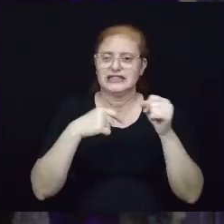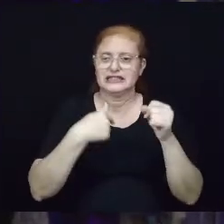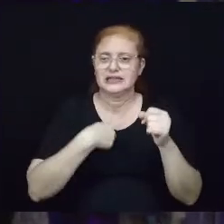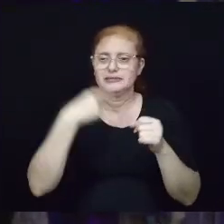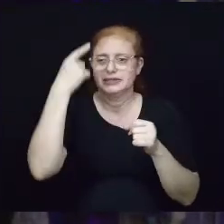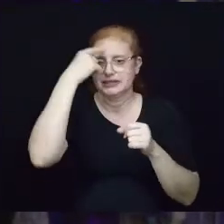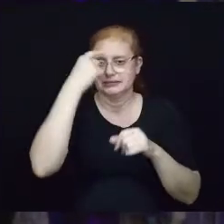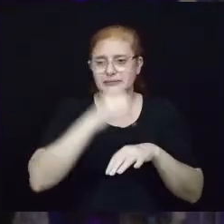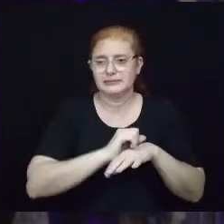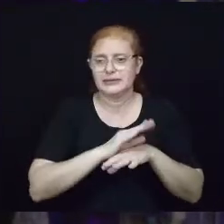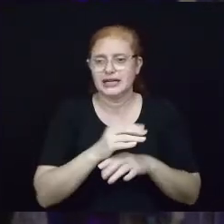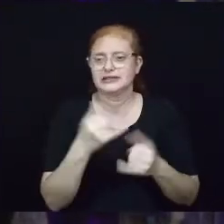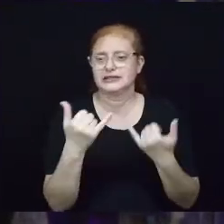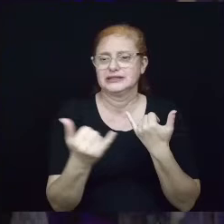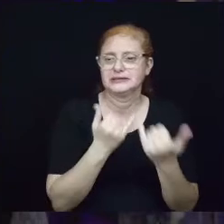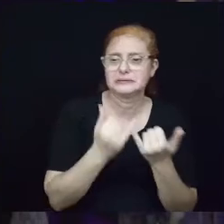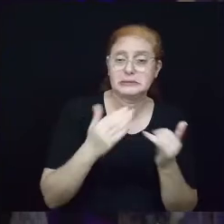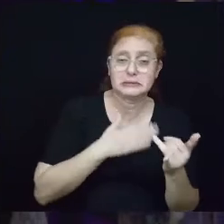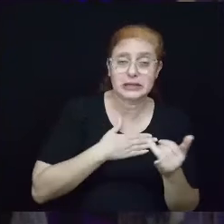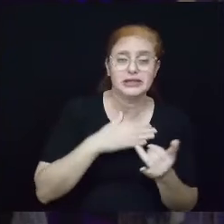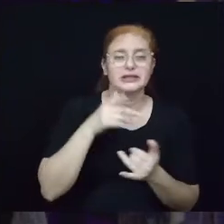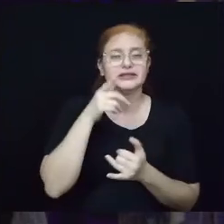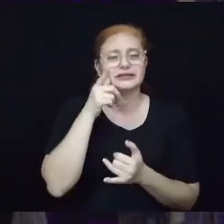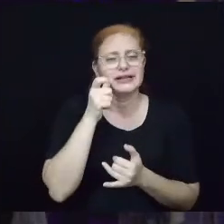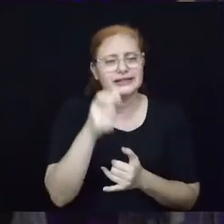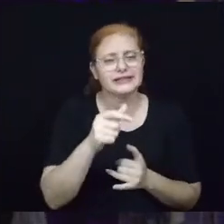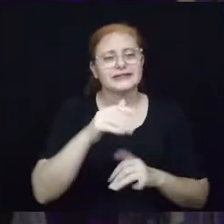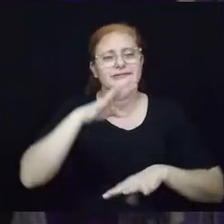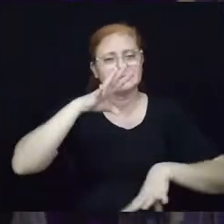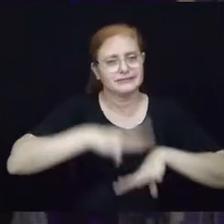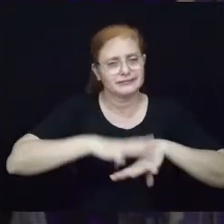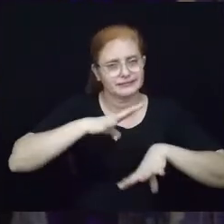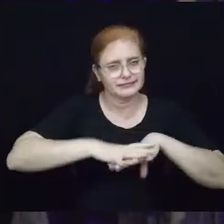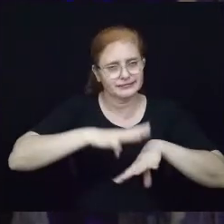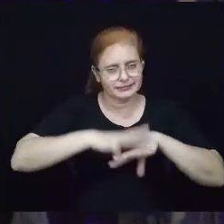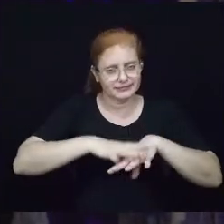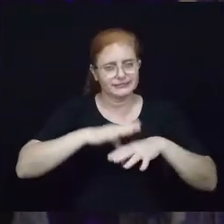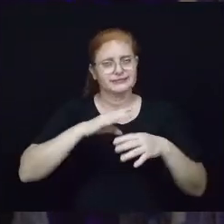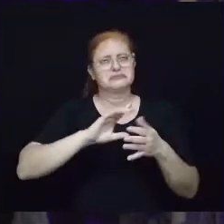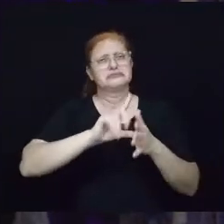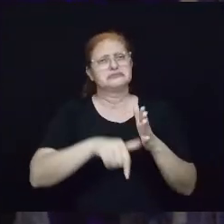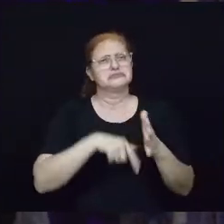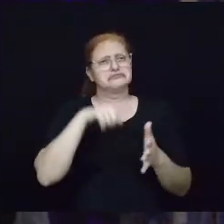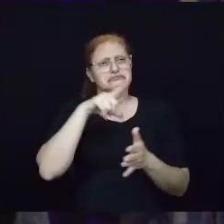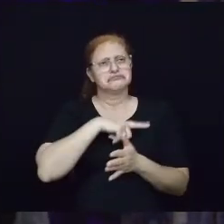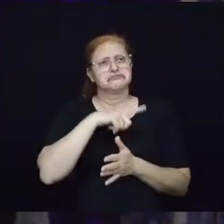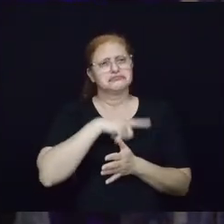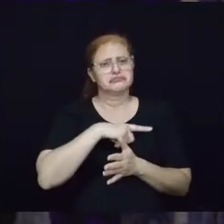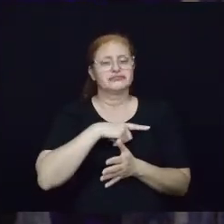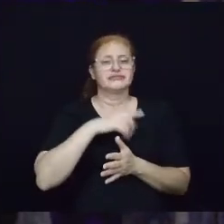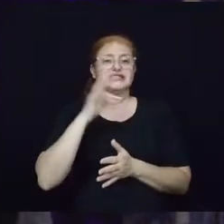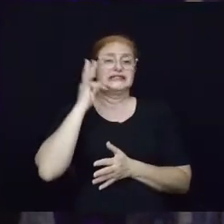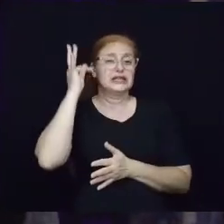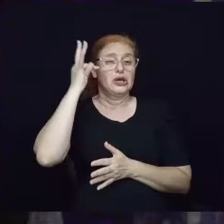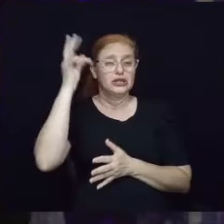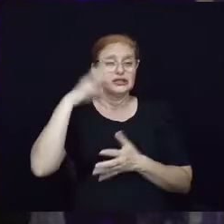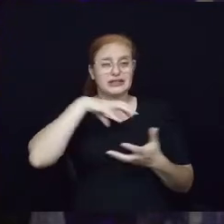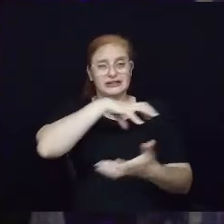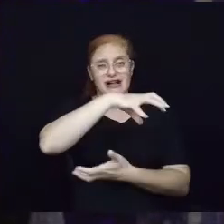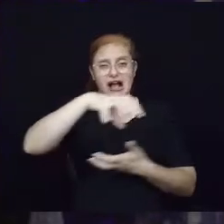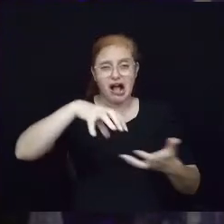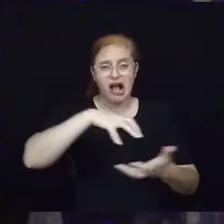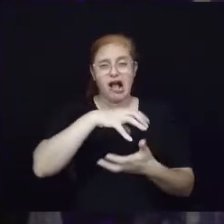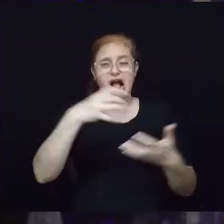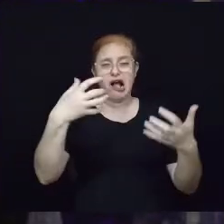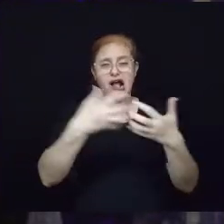Por exemplo, esse meu interesse em matemática, os fractais, e depois teoria do caos, a complexidade,